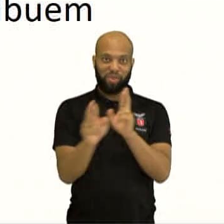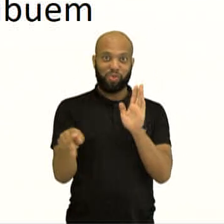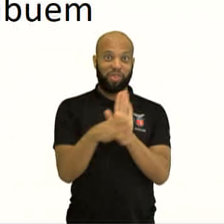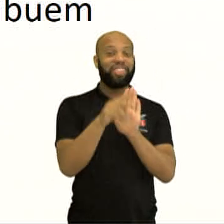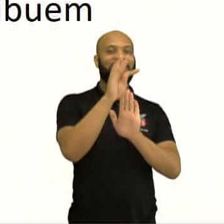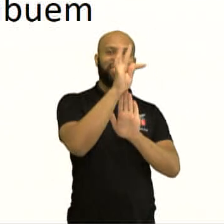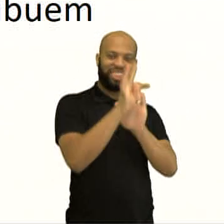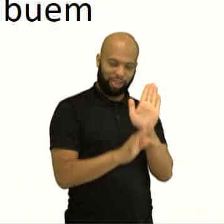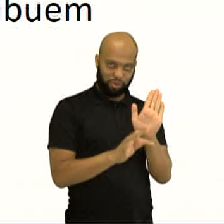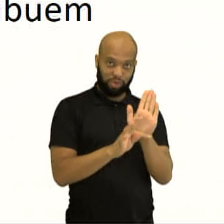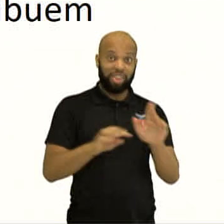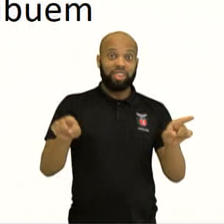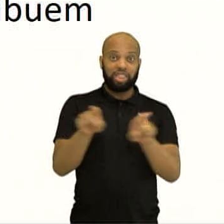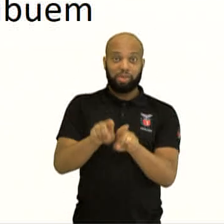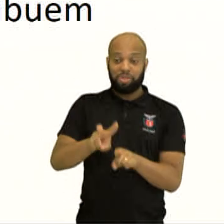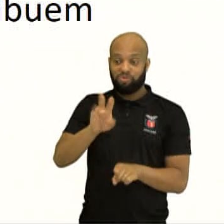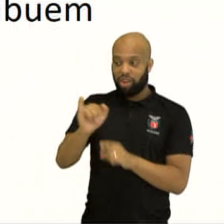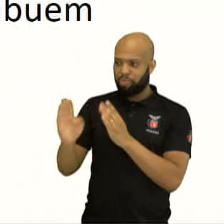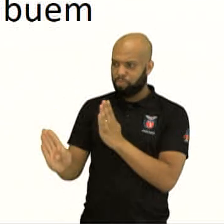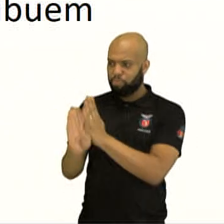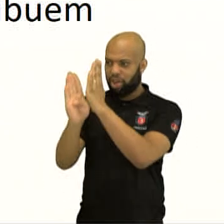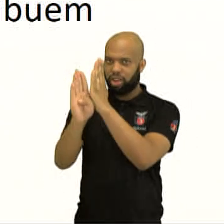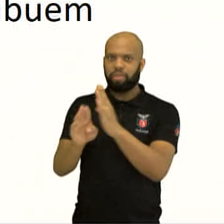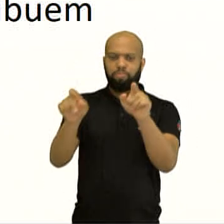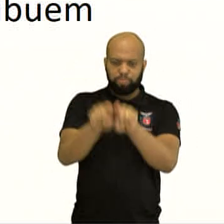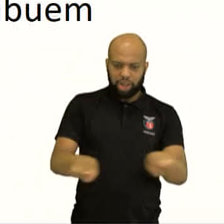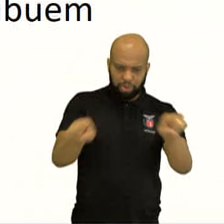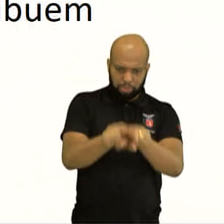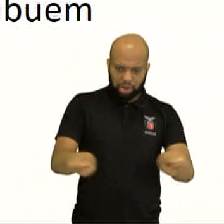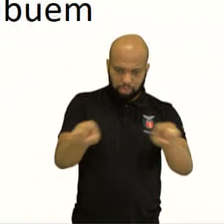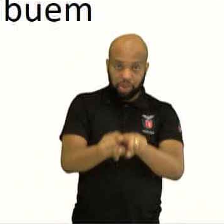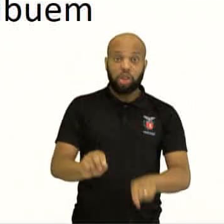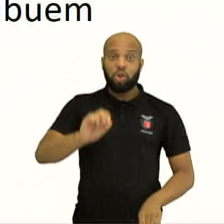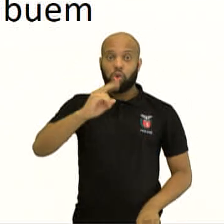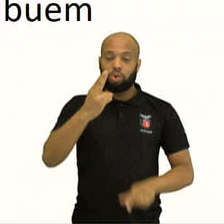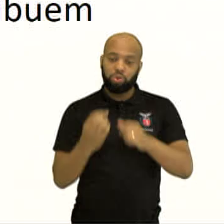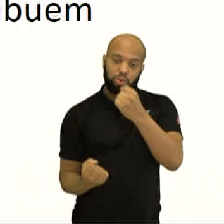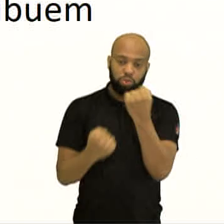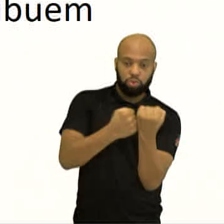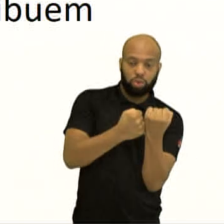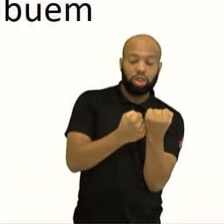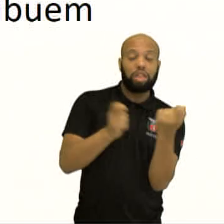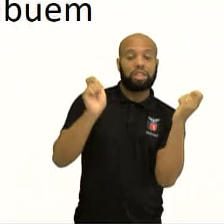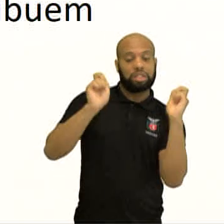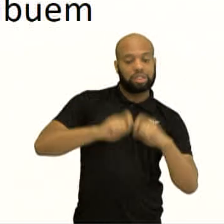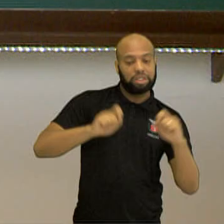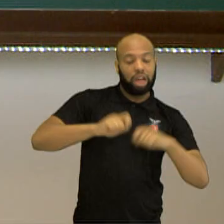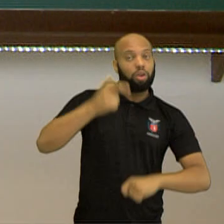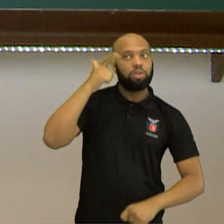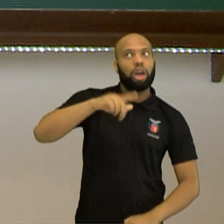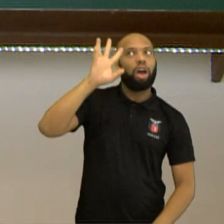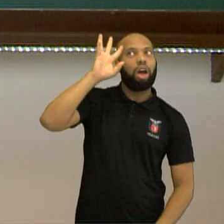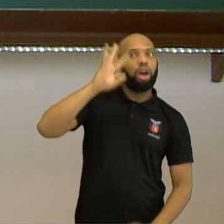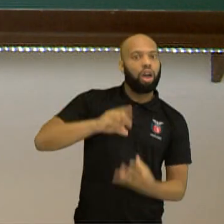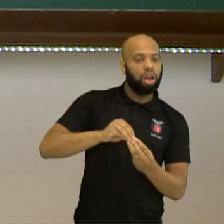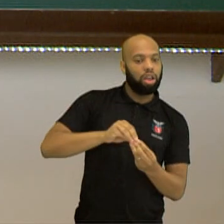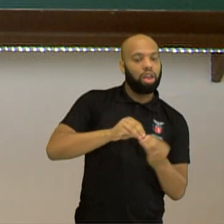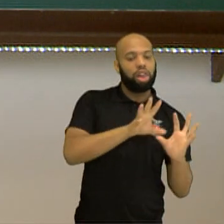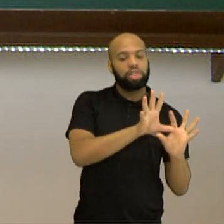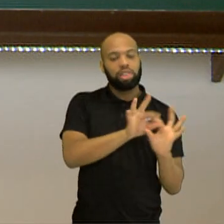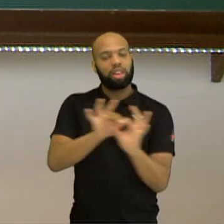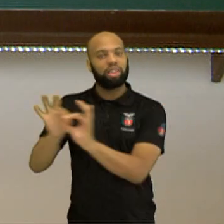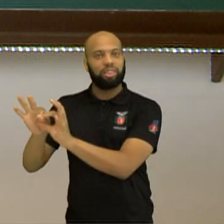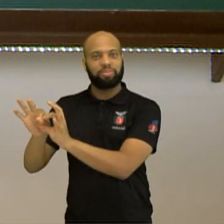texto, identificando repetições ou substituições que contribuem para essa continuidade do texto. Viram que